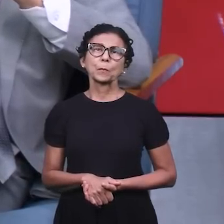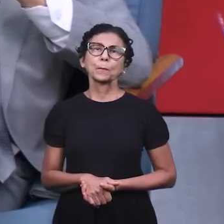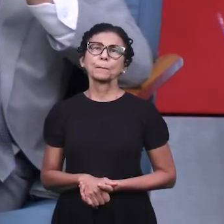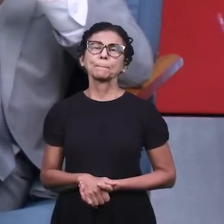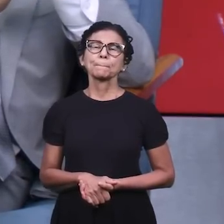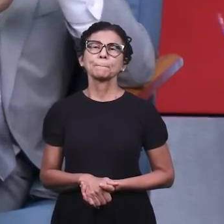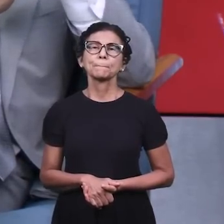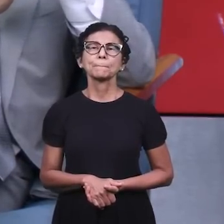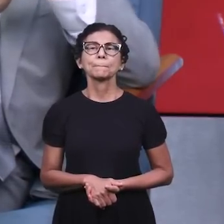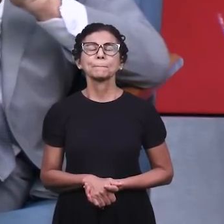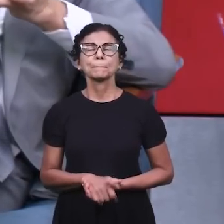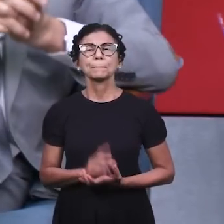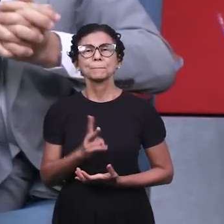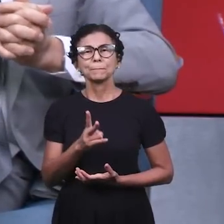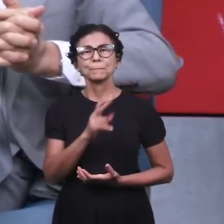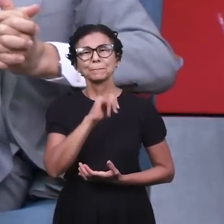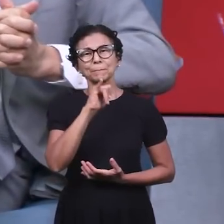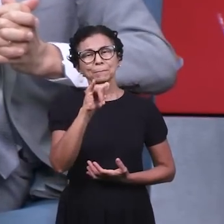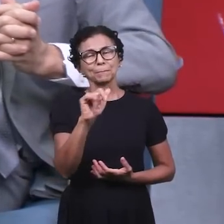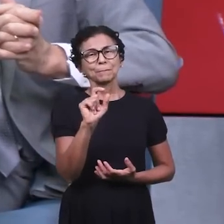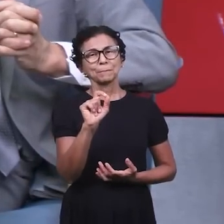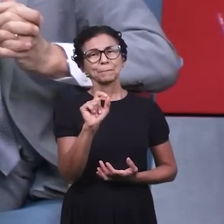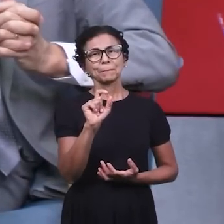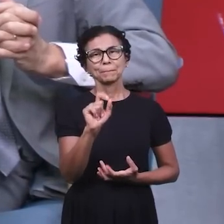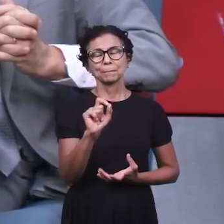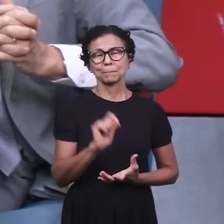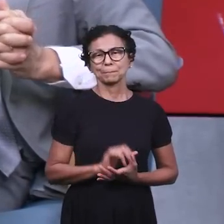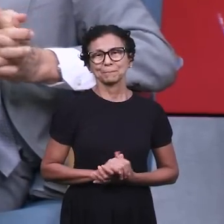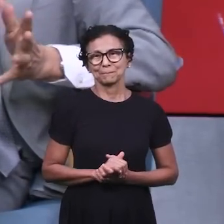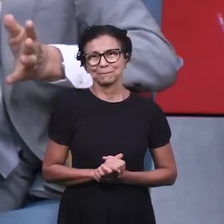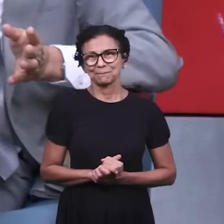espirituais. Então eu costumo dizer,